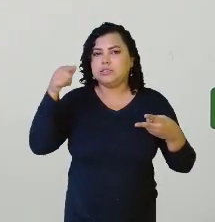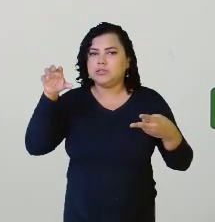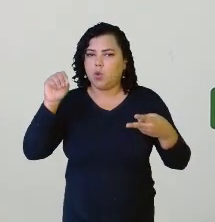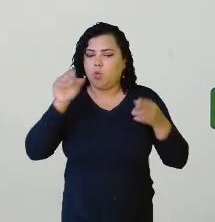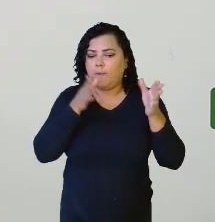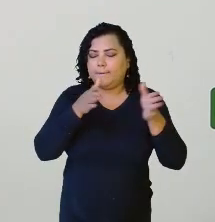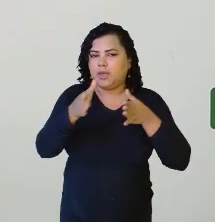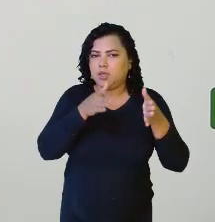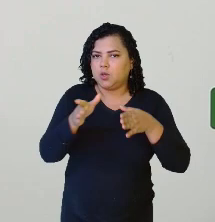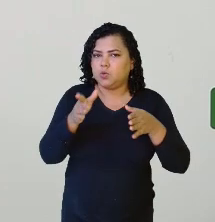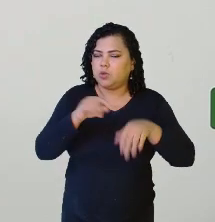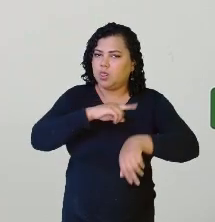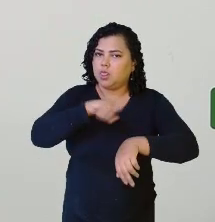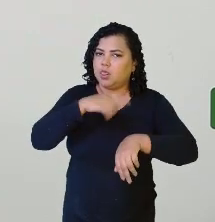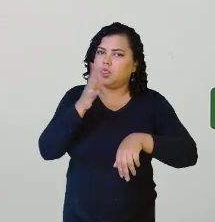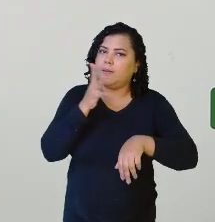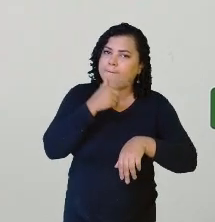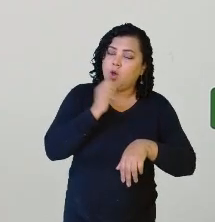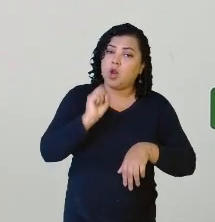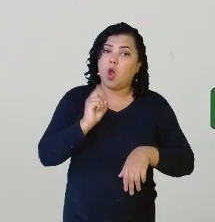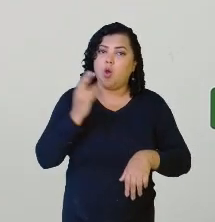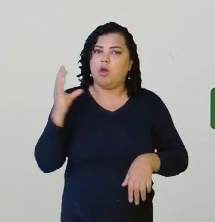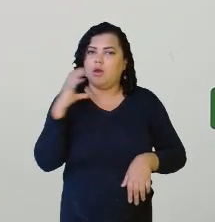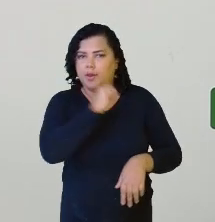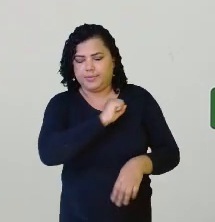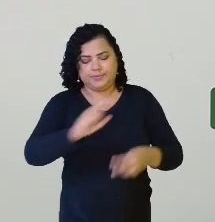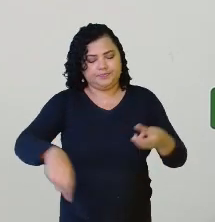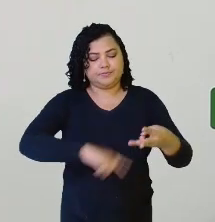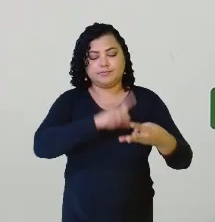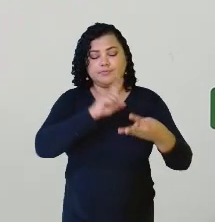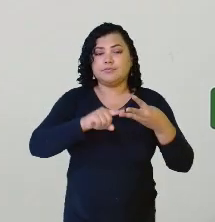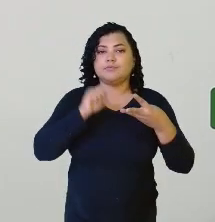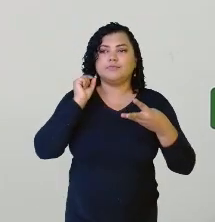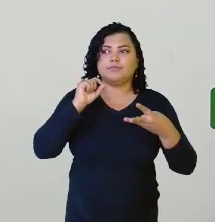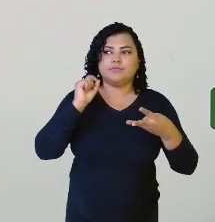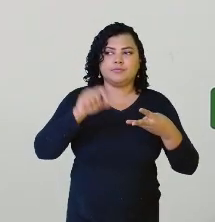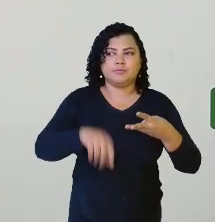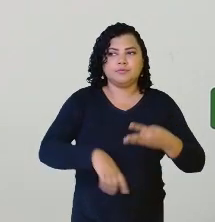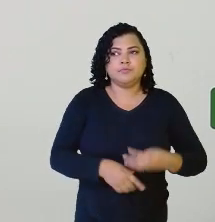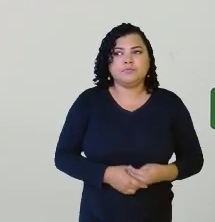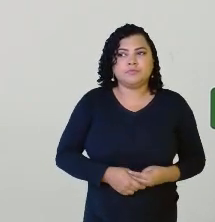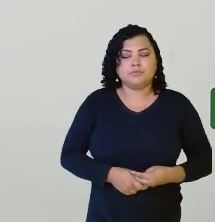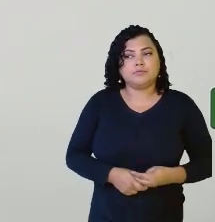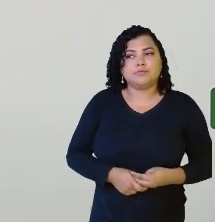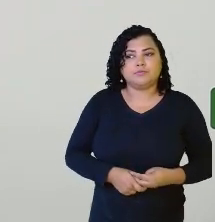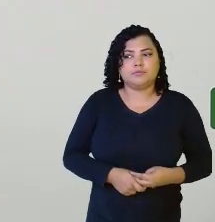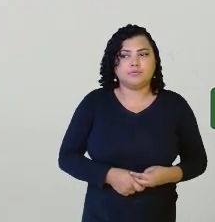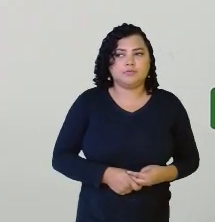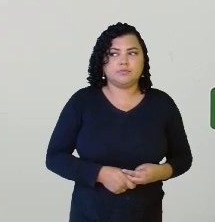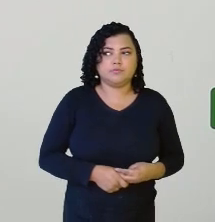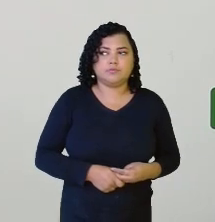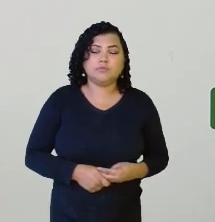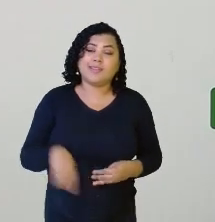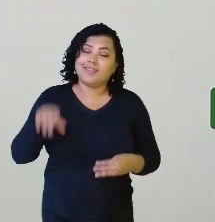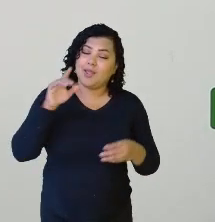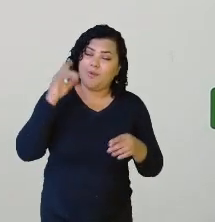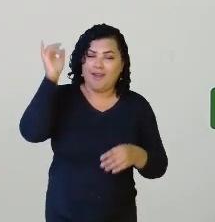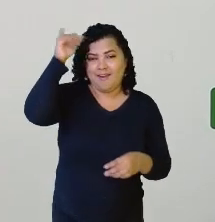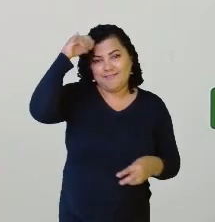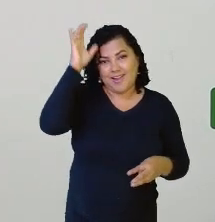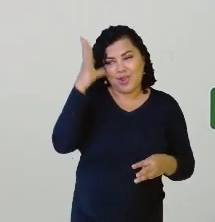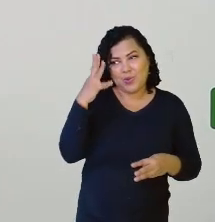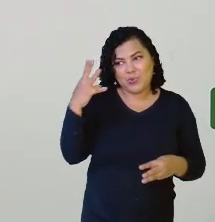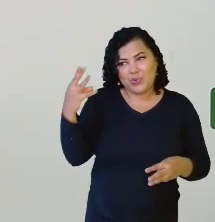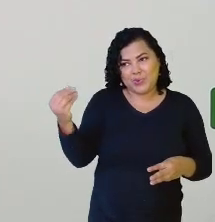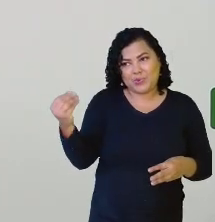gente vai ver a próxima propriedade do som, que é, aí a vaca foi embora, o despertador